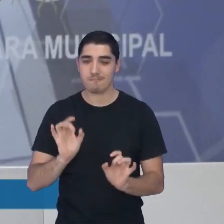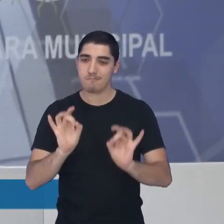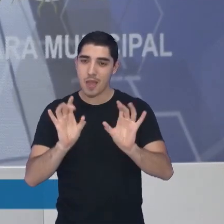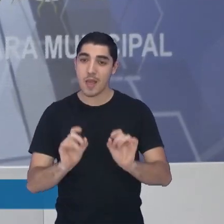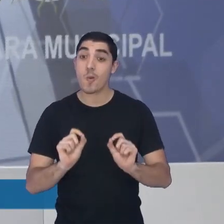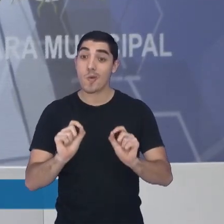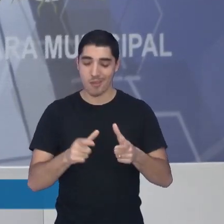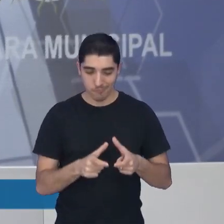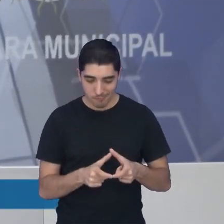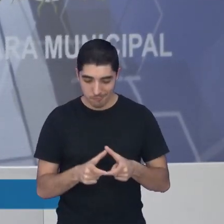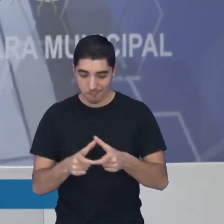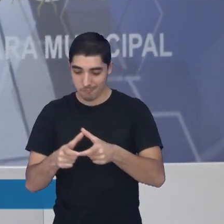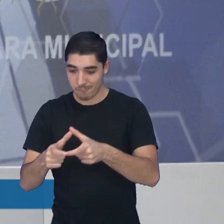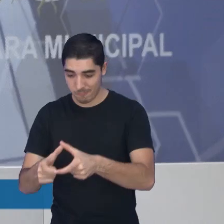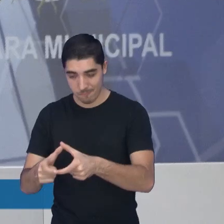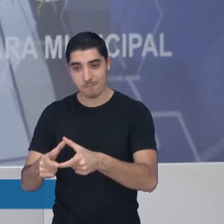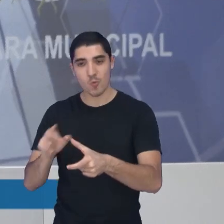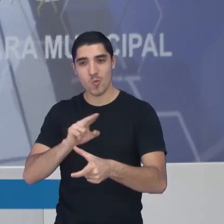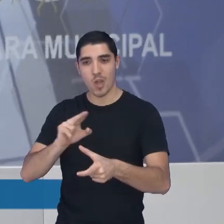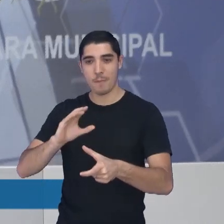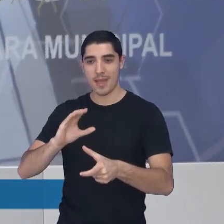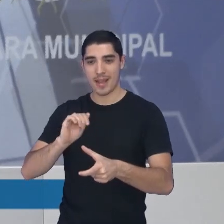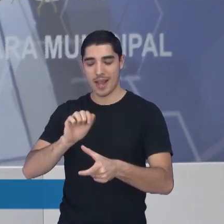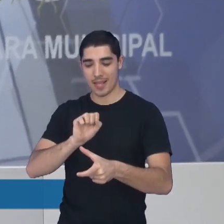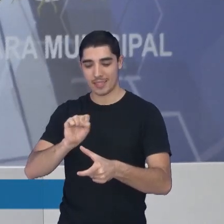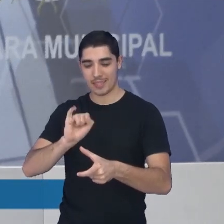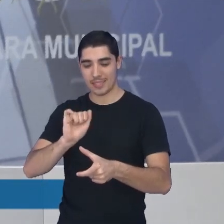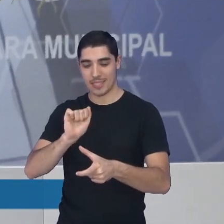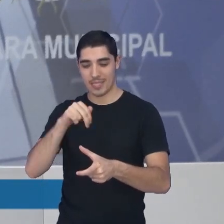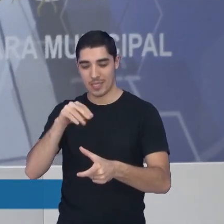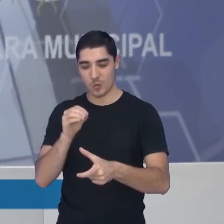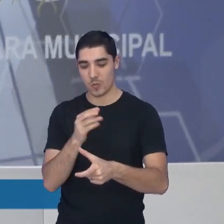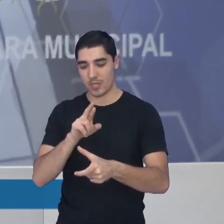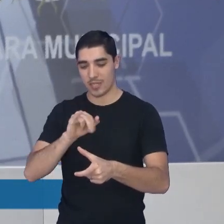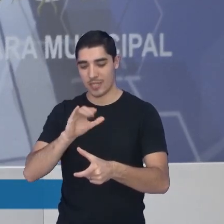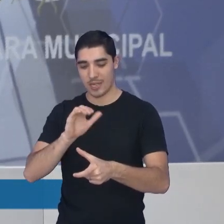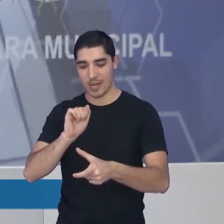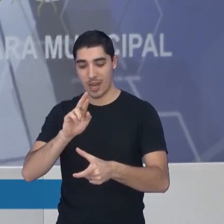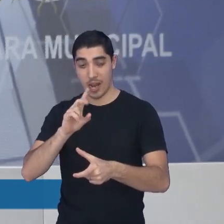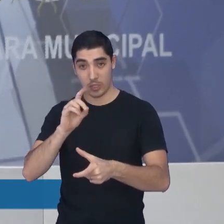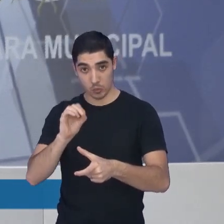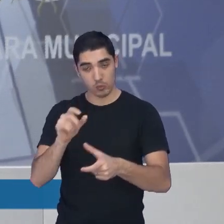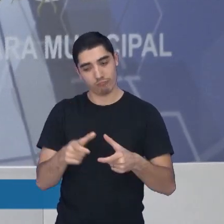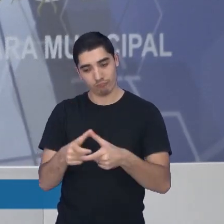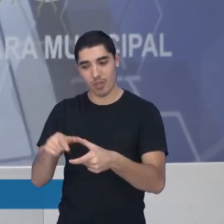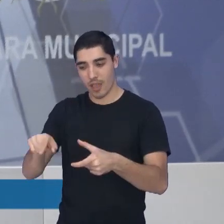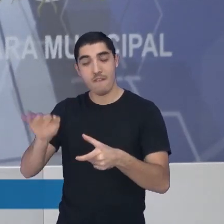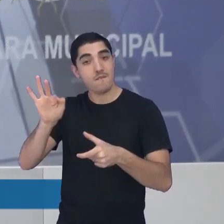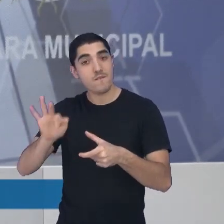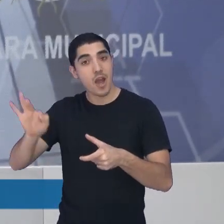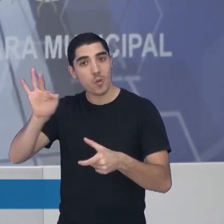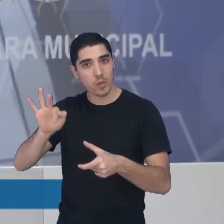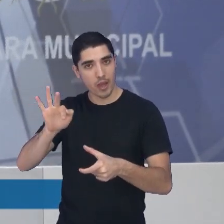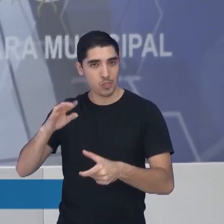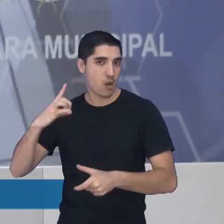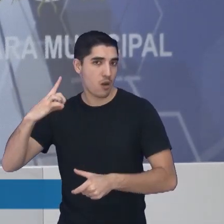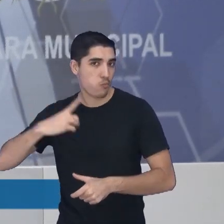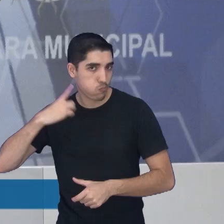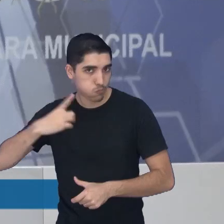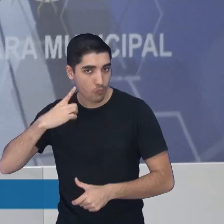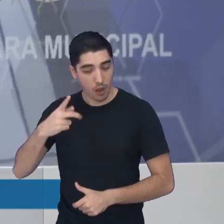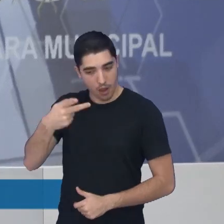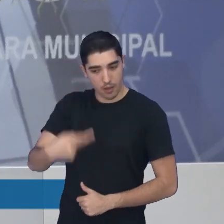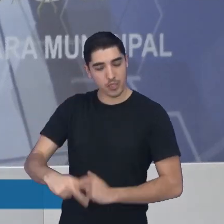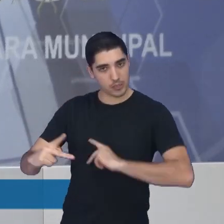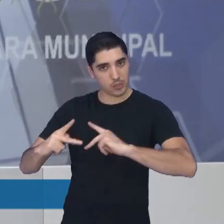da medalha Cassiano Ricardo à Faculdade de Direito da Universidade do Vale do Paraíba, Univap, em reconhecimento